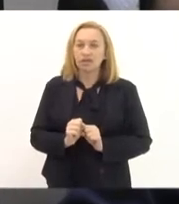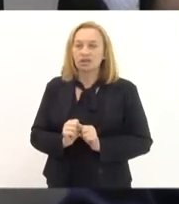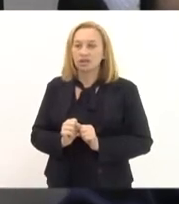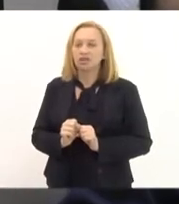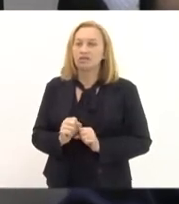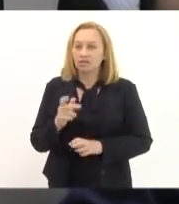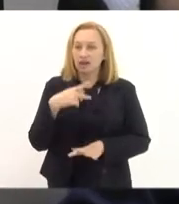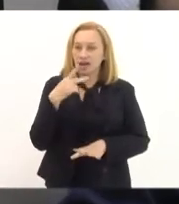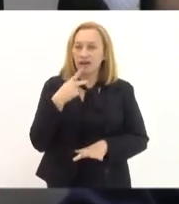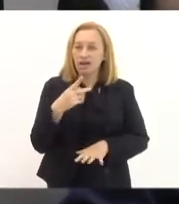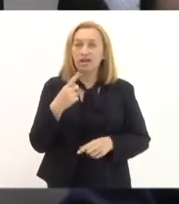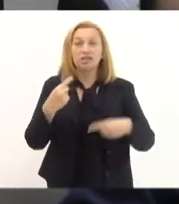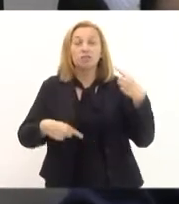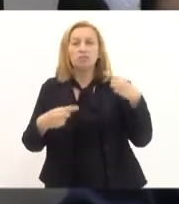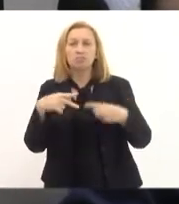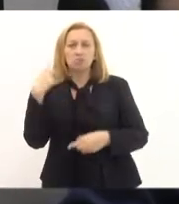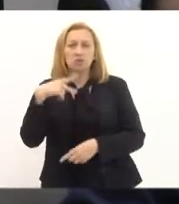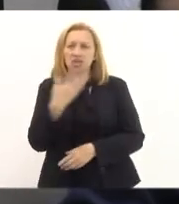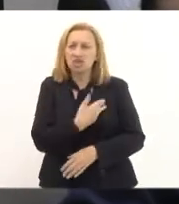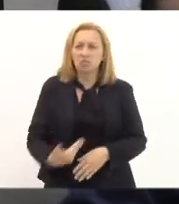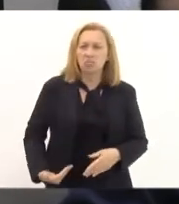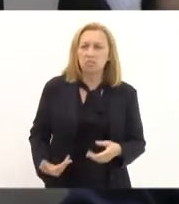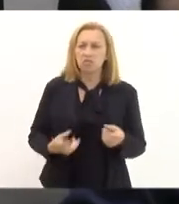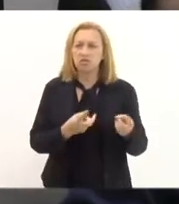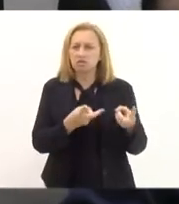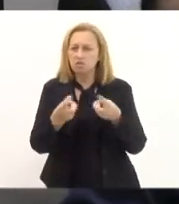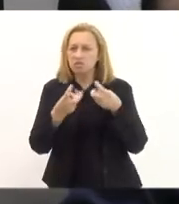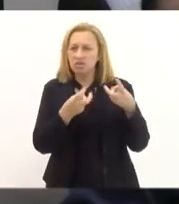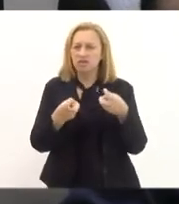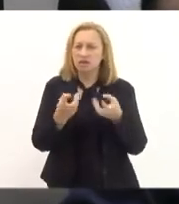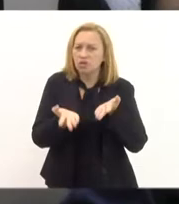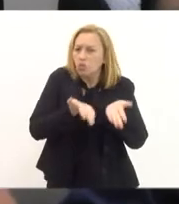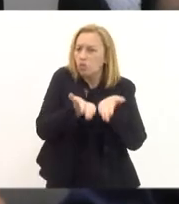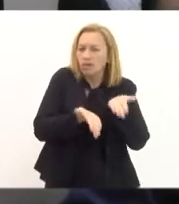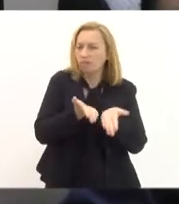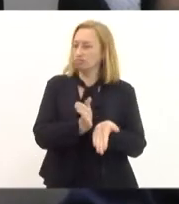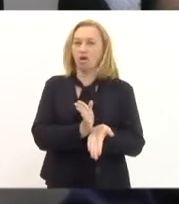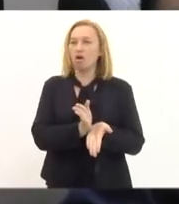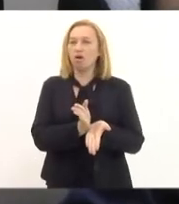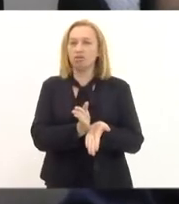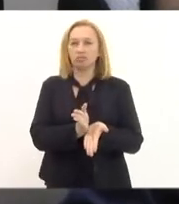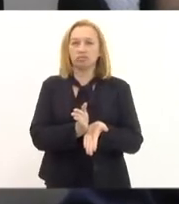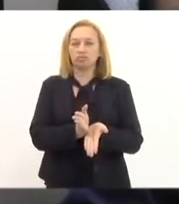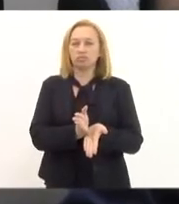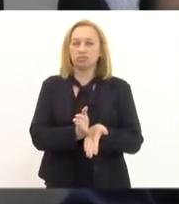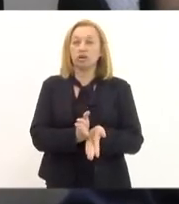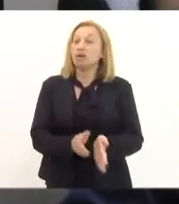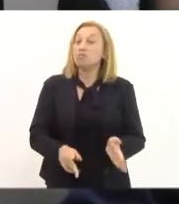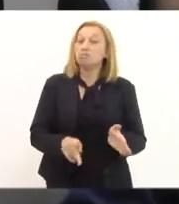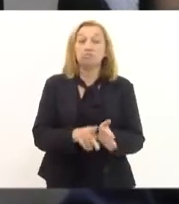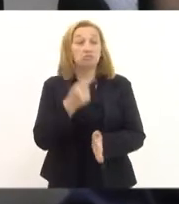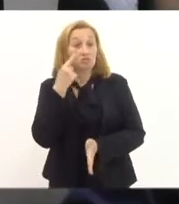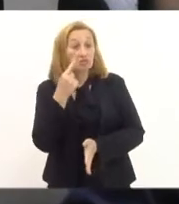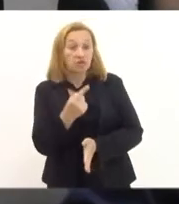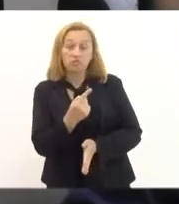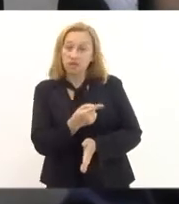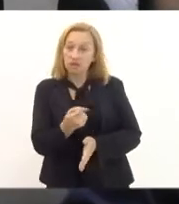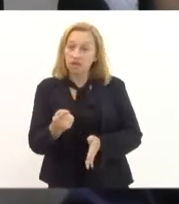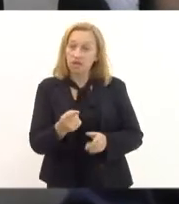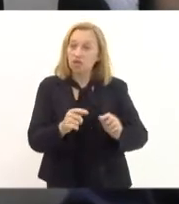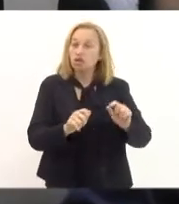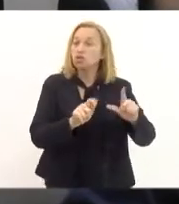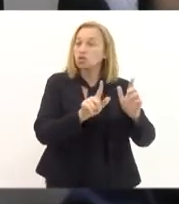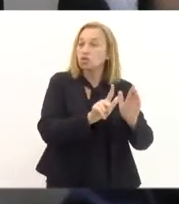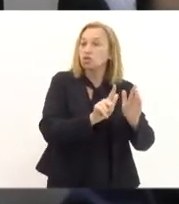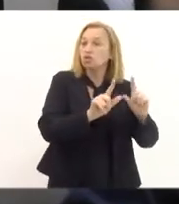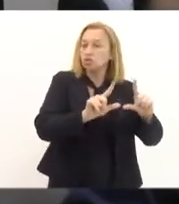né que essa política pública não está sendo verificada com o devido cuidado tanto é que faz parte aí dos jornais